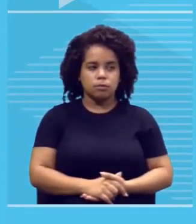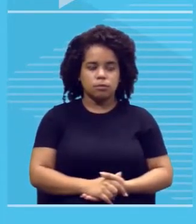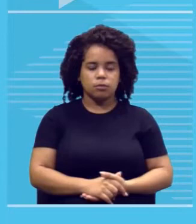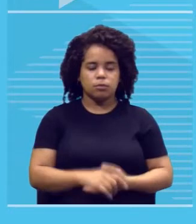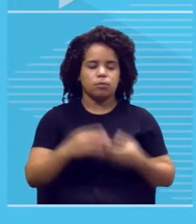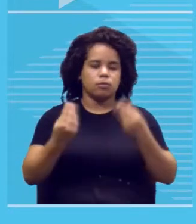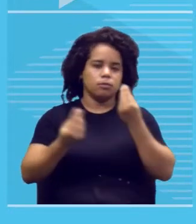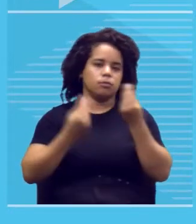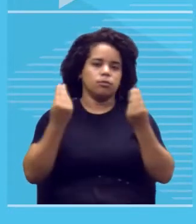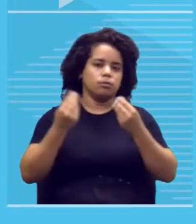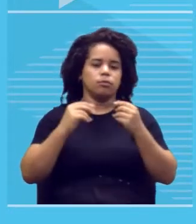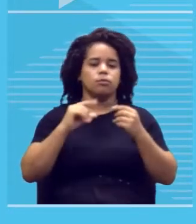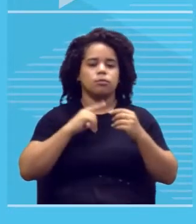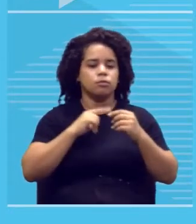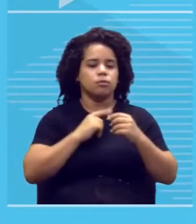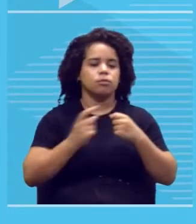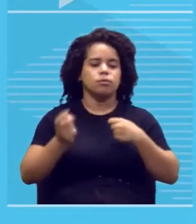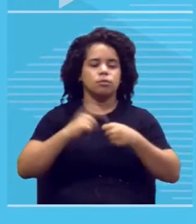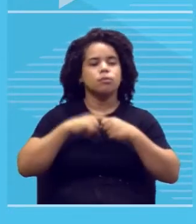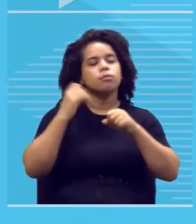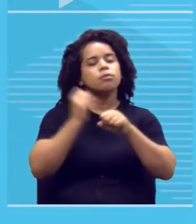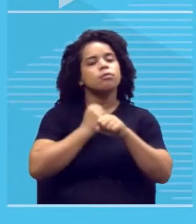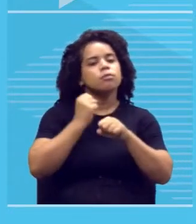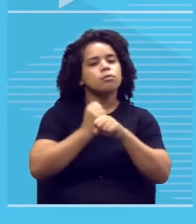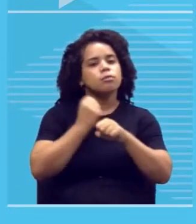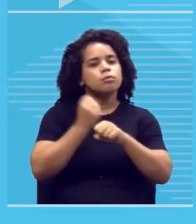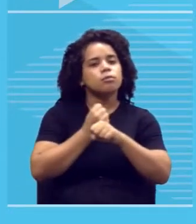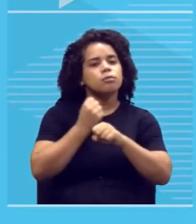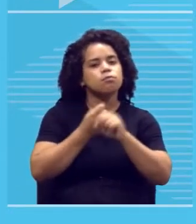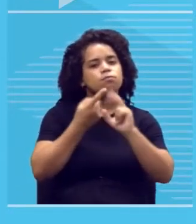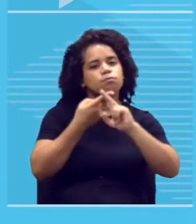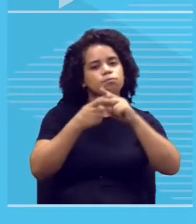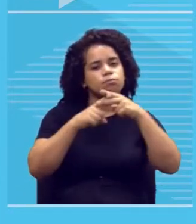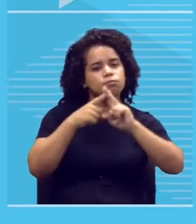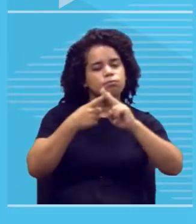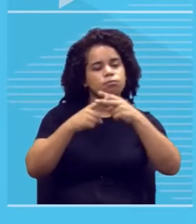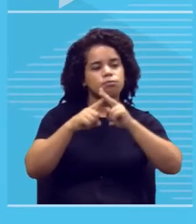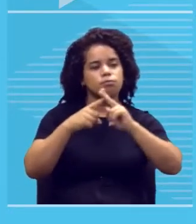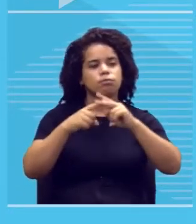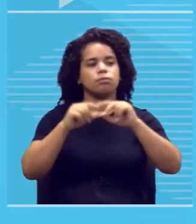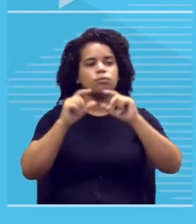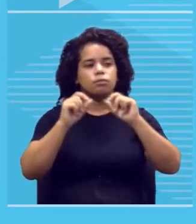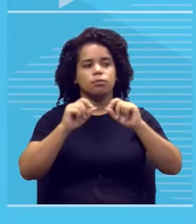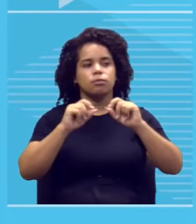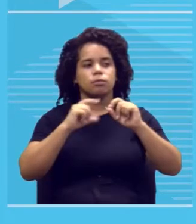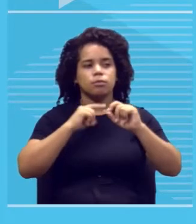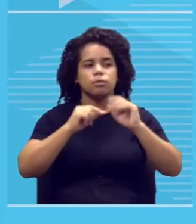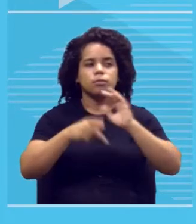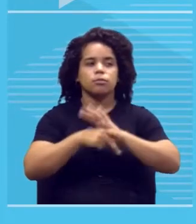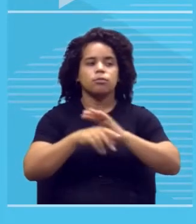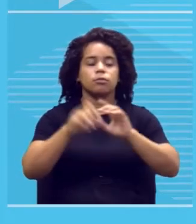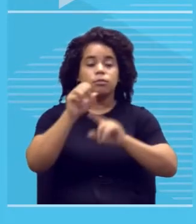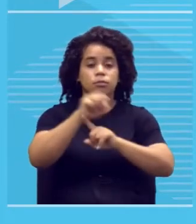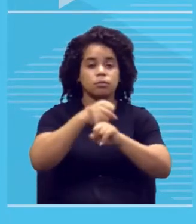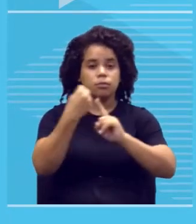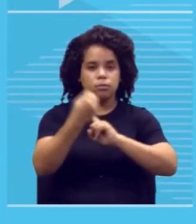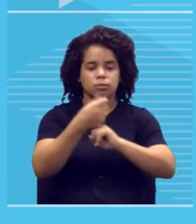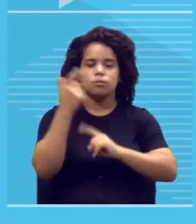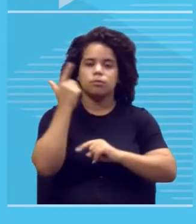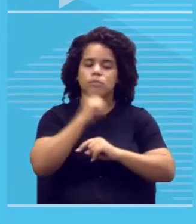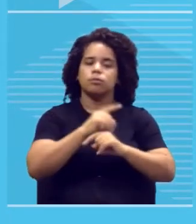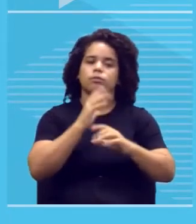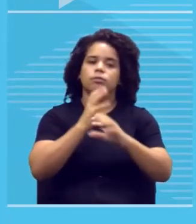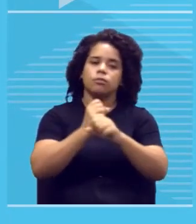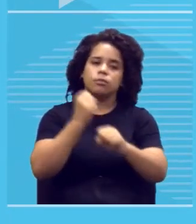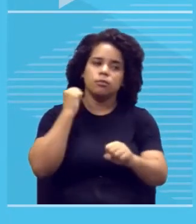como essa construção foi feita essa reconstrução foi feita e partes da sociedade realmente lucraram